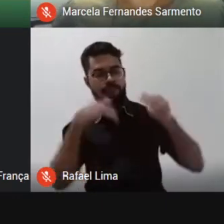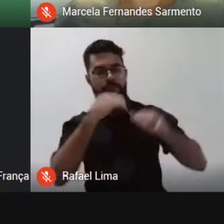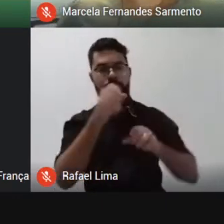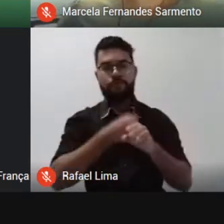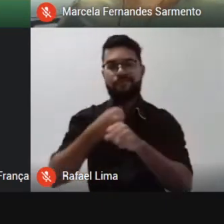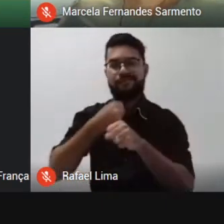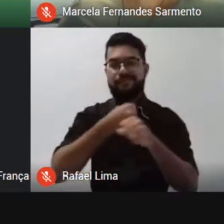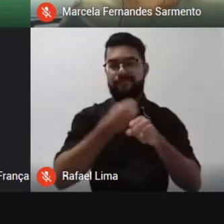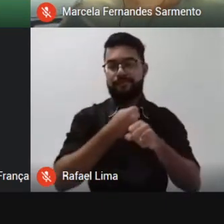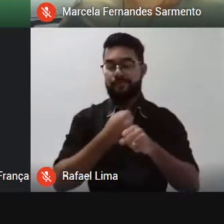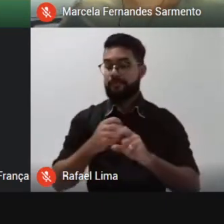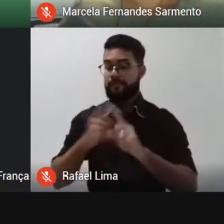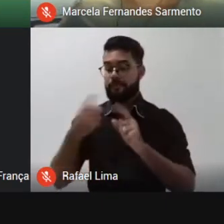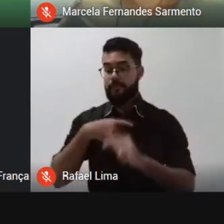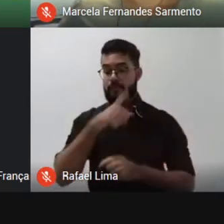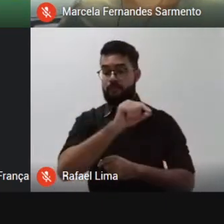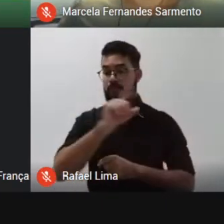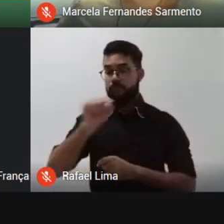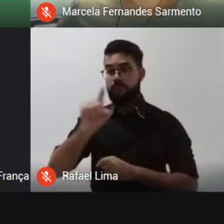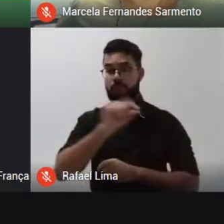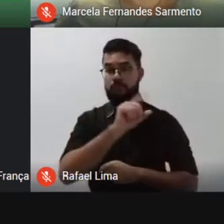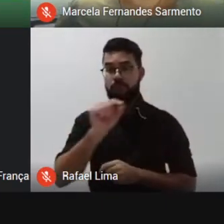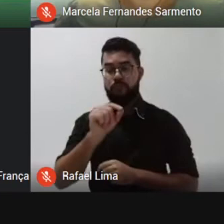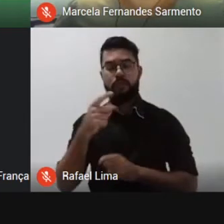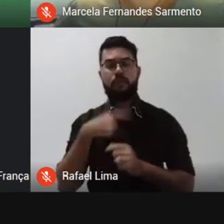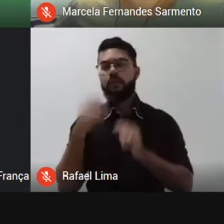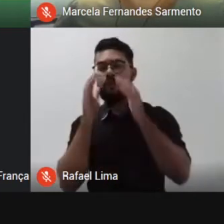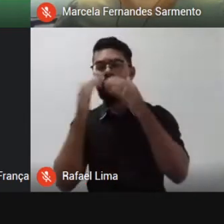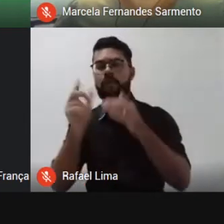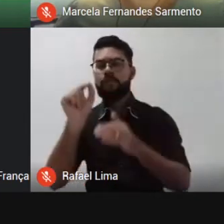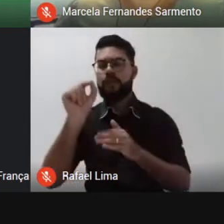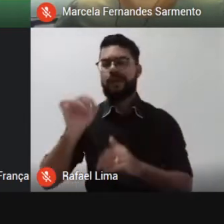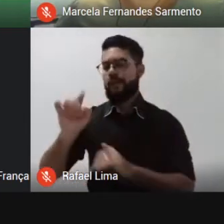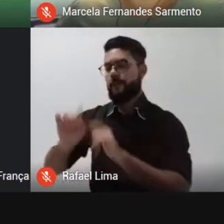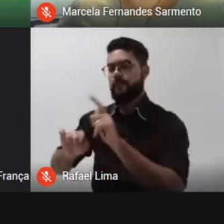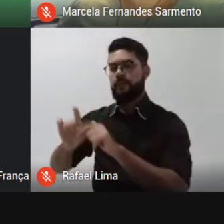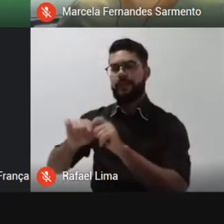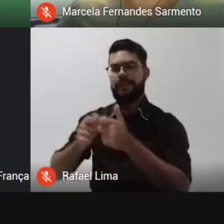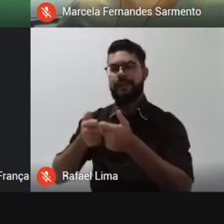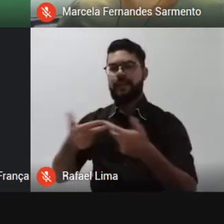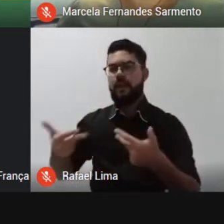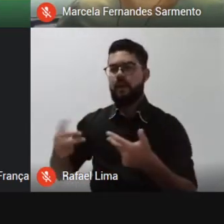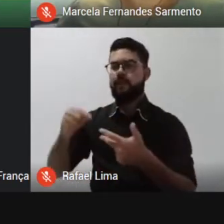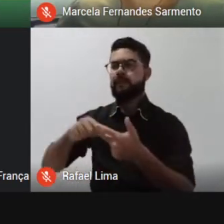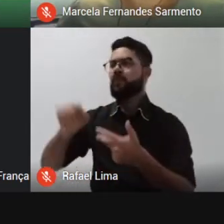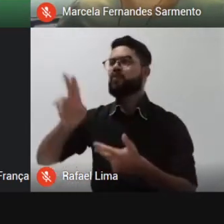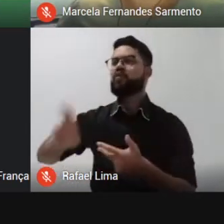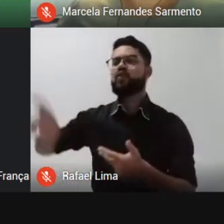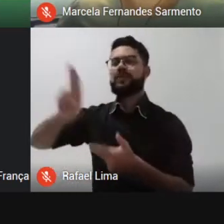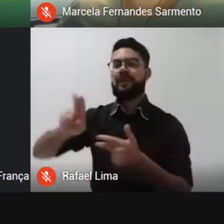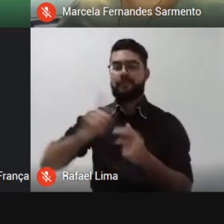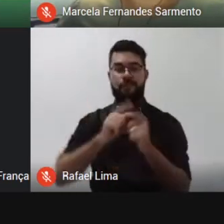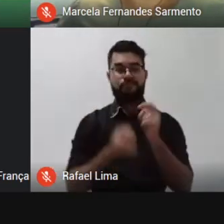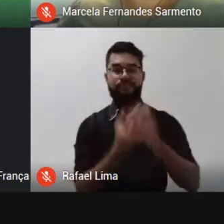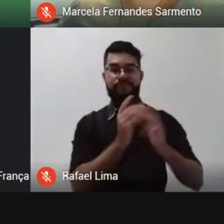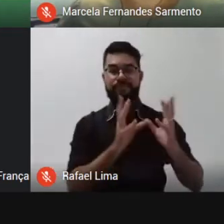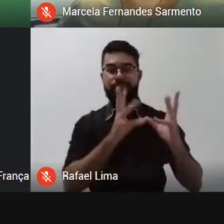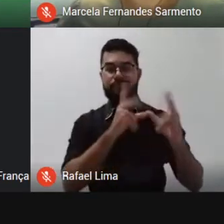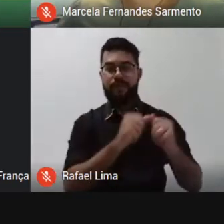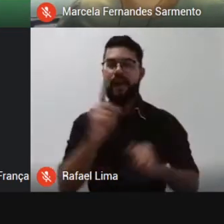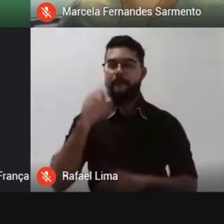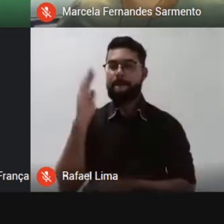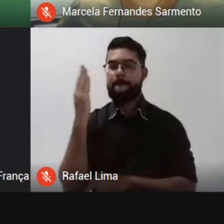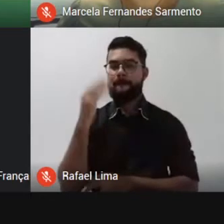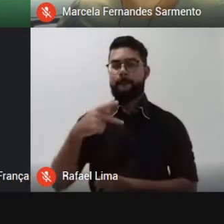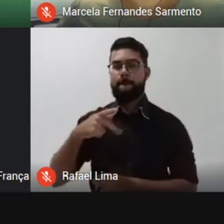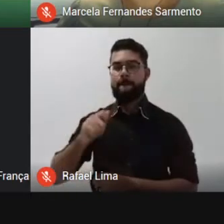muito devido à matéria-prima que a gente ia usar para a confecção do parquet, né? Que foi os pallets. Então, como nós íamos fazer